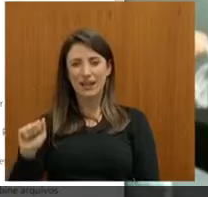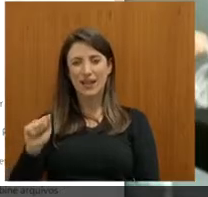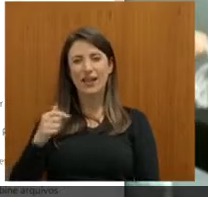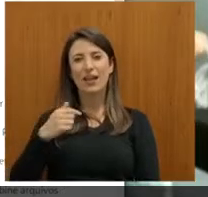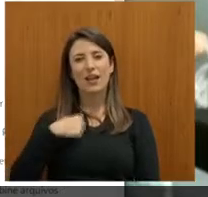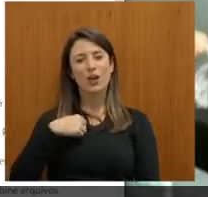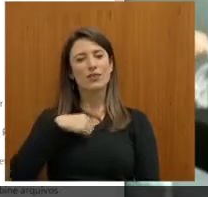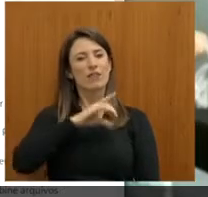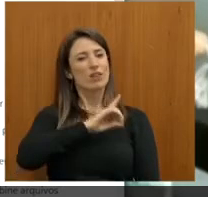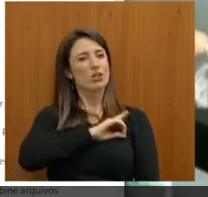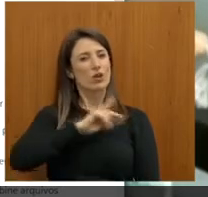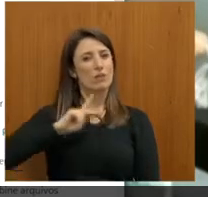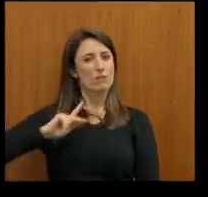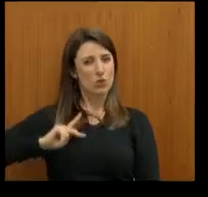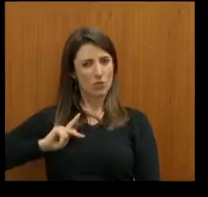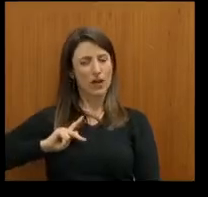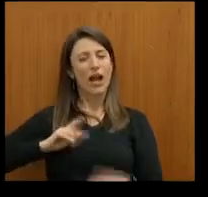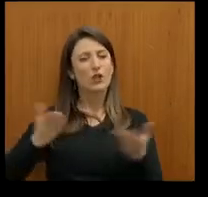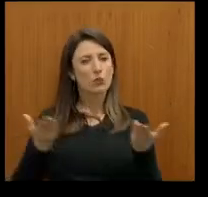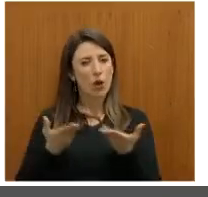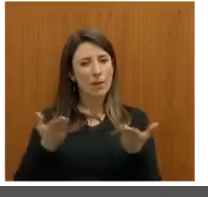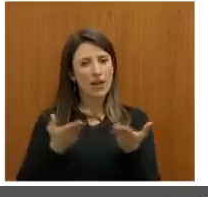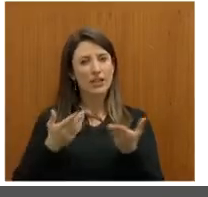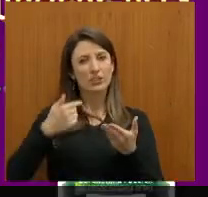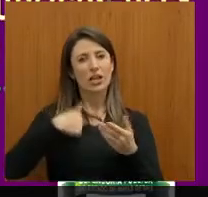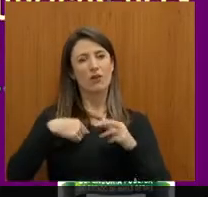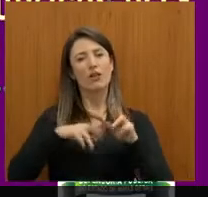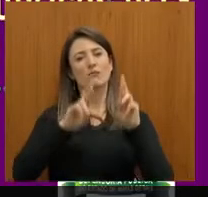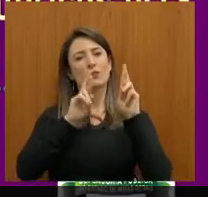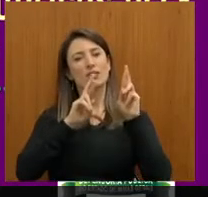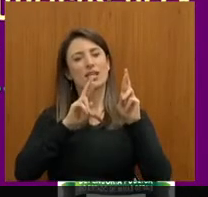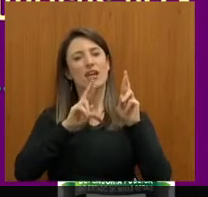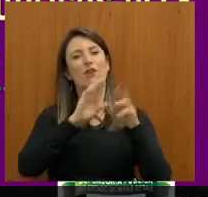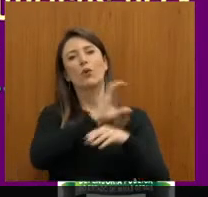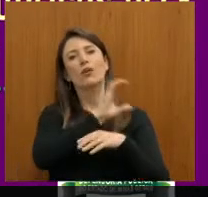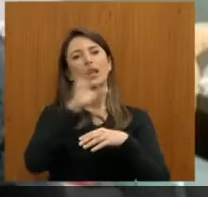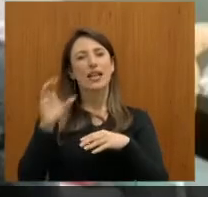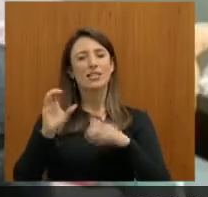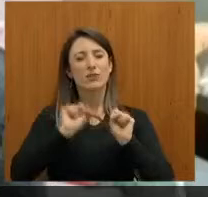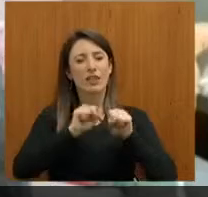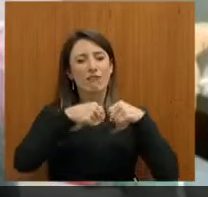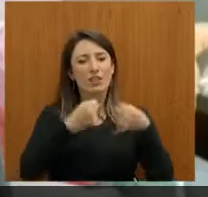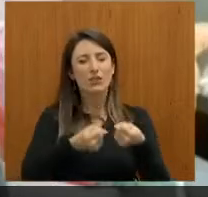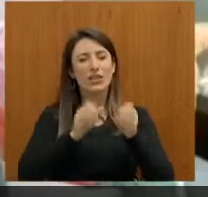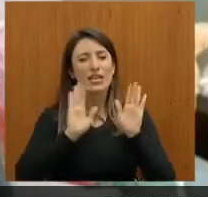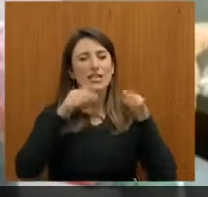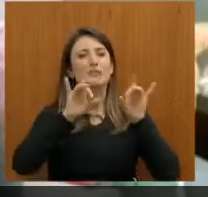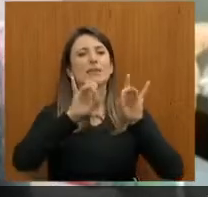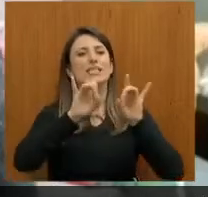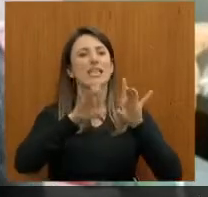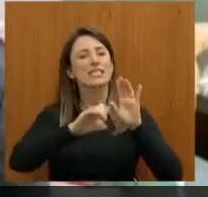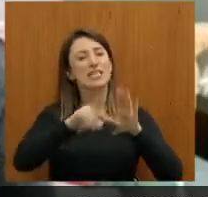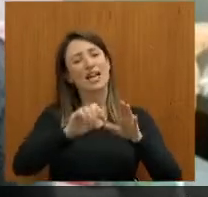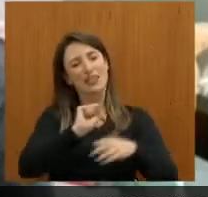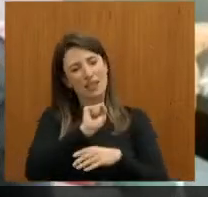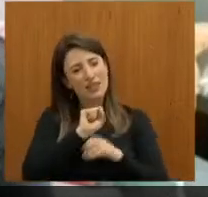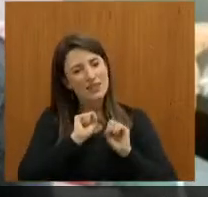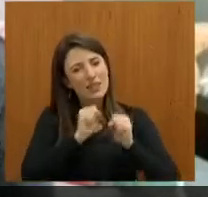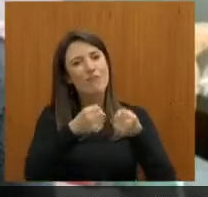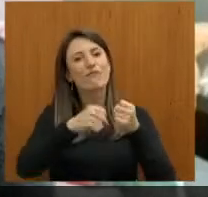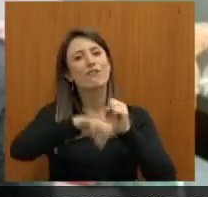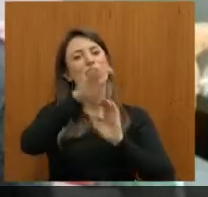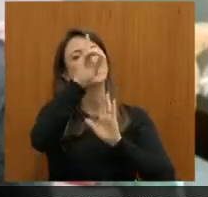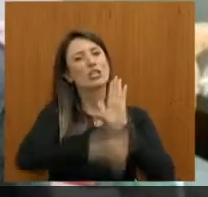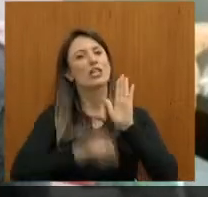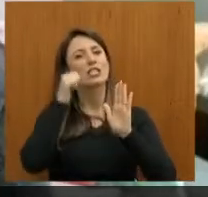sou defensora pública atualmente tô na coordenação da Defensoria especializada na defesa dos direitos da mulher em situação